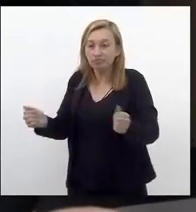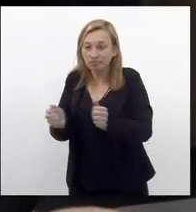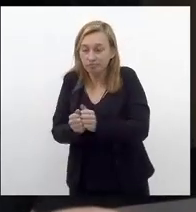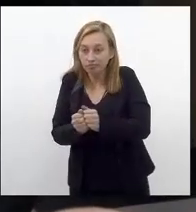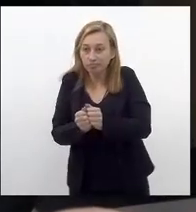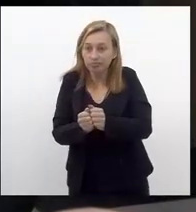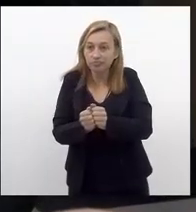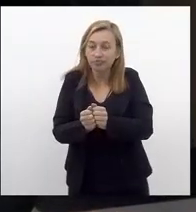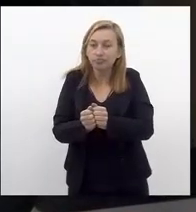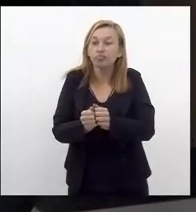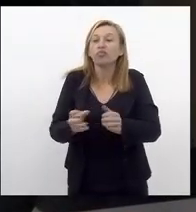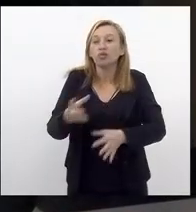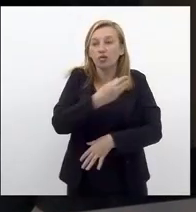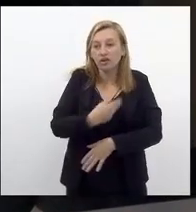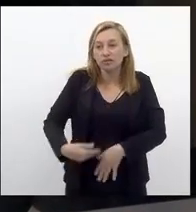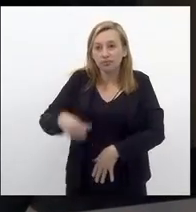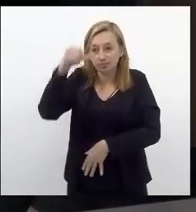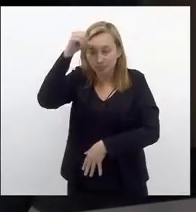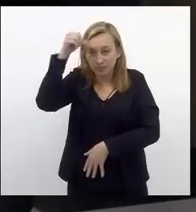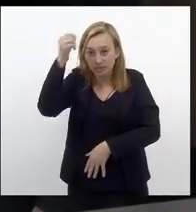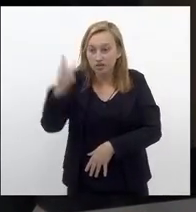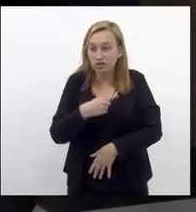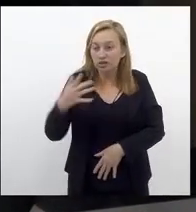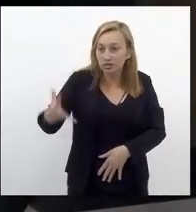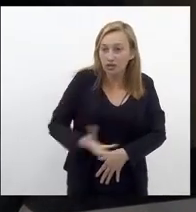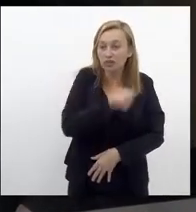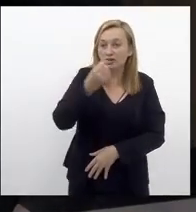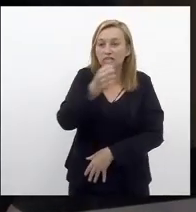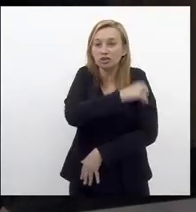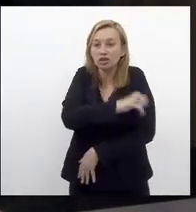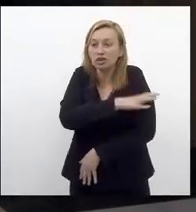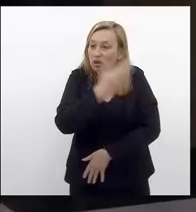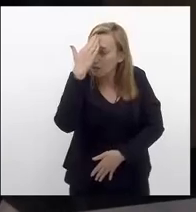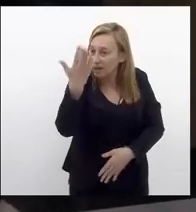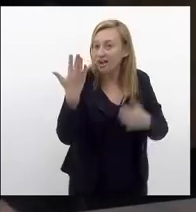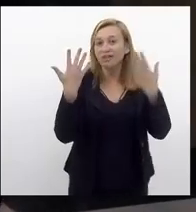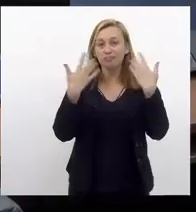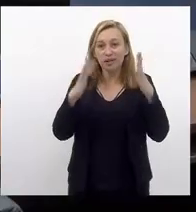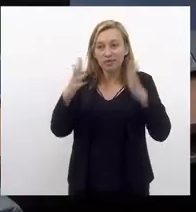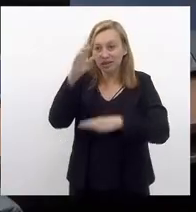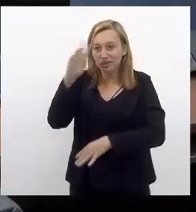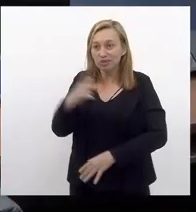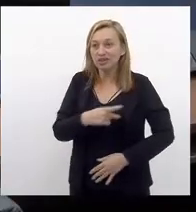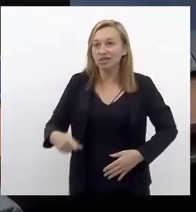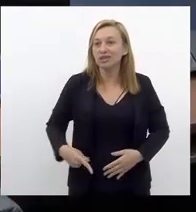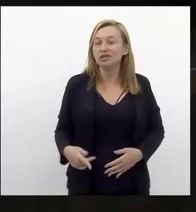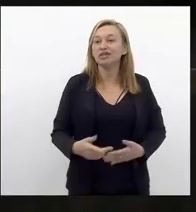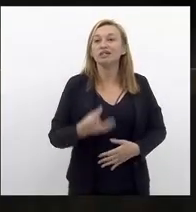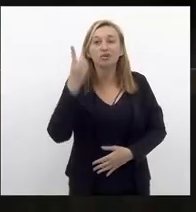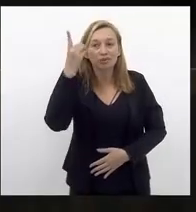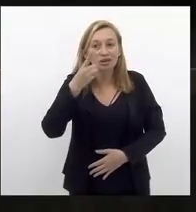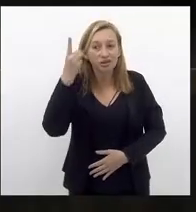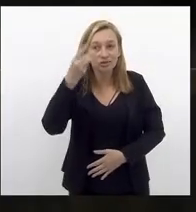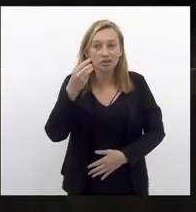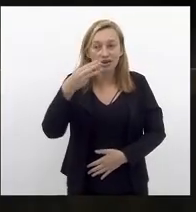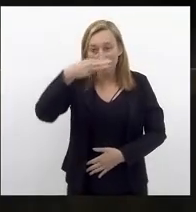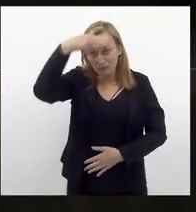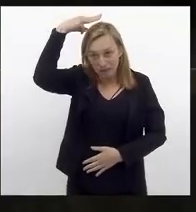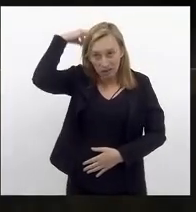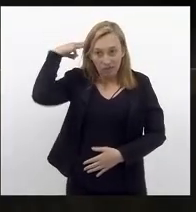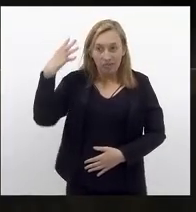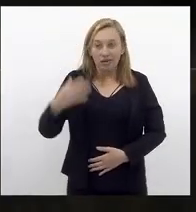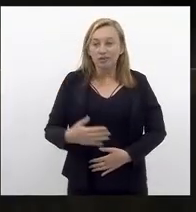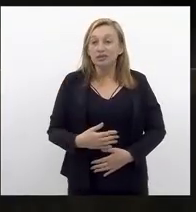junto com a parceria unidade com o governador Paulo de Castro estamos salvando o Rio de Janeiro Muito obrigado e parabéns seu presidente tá do máximo eu